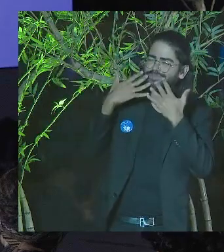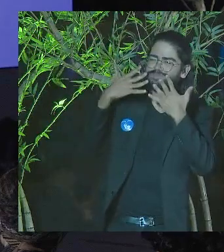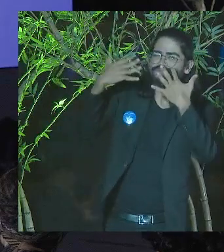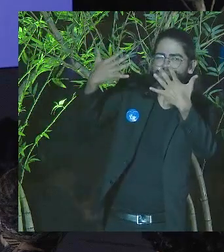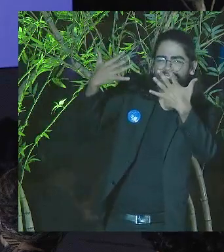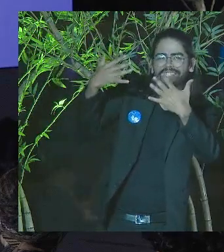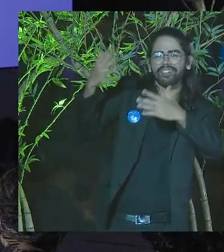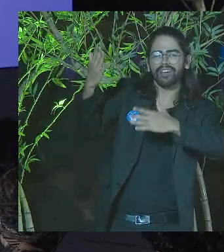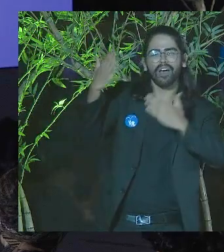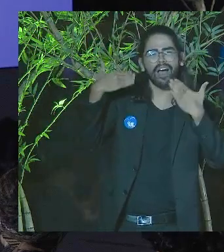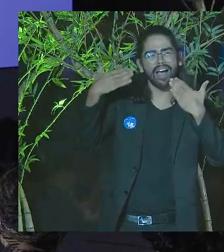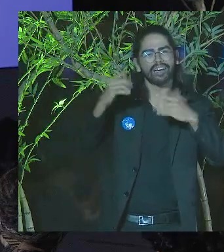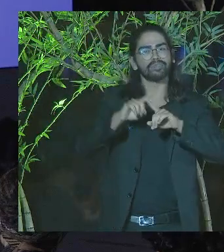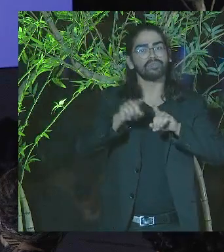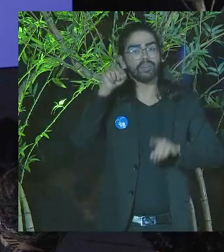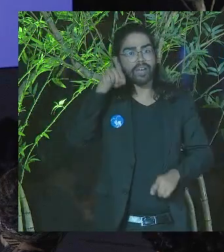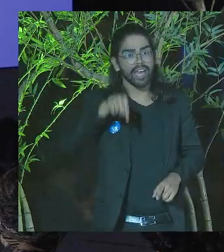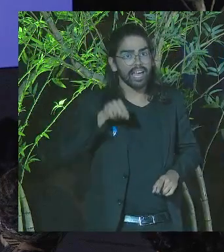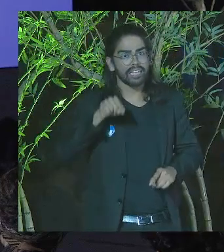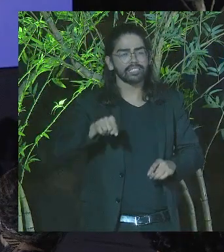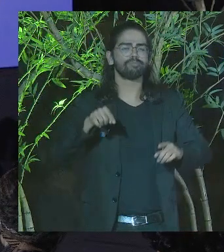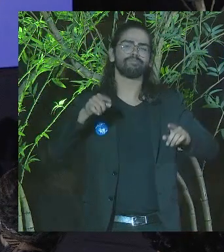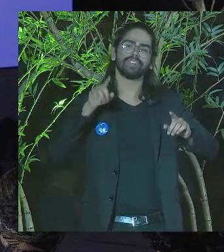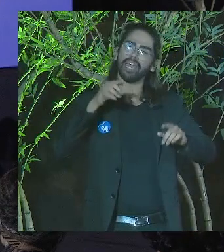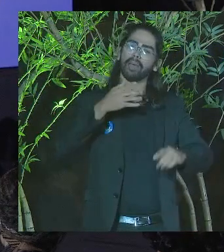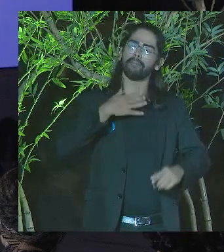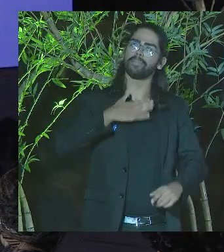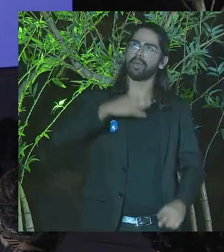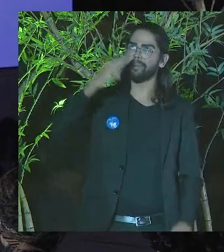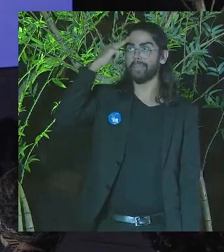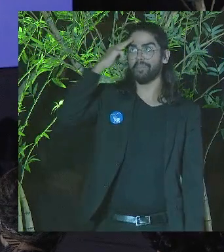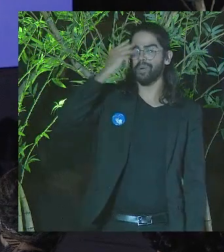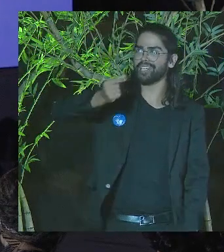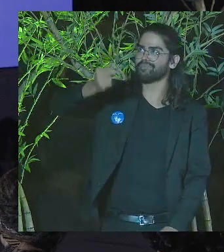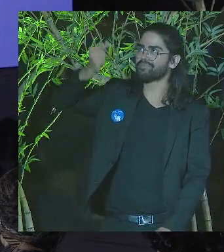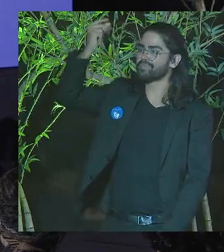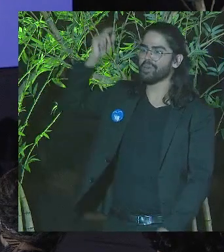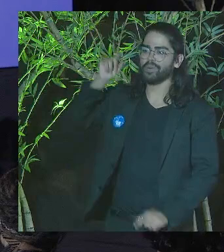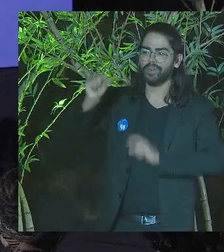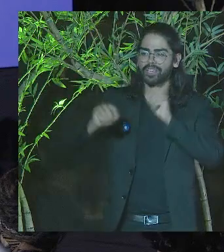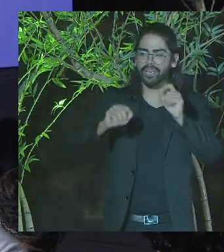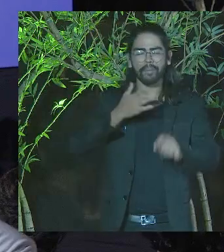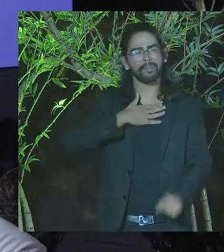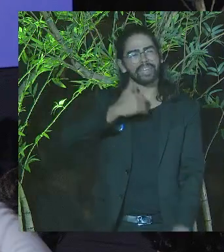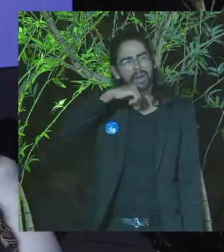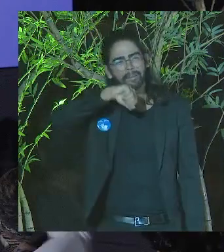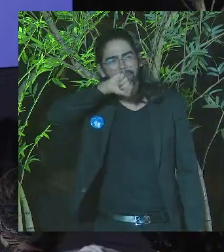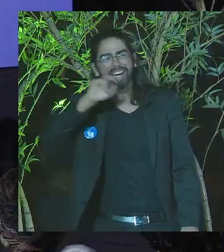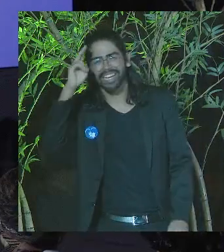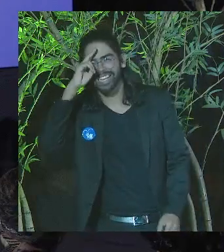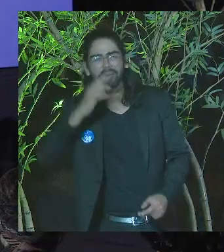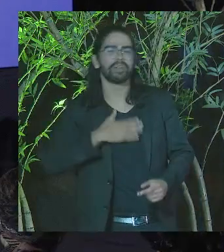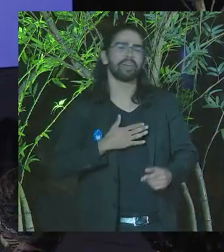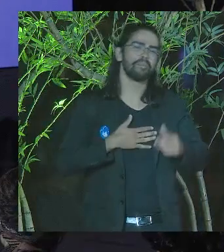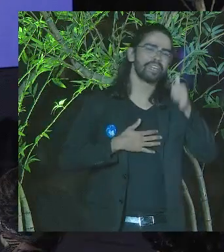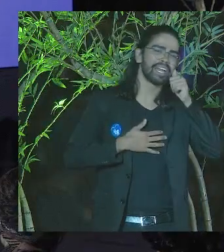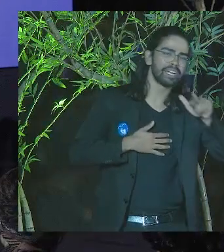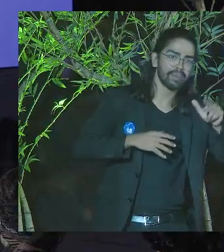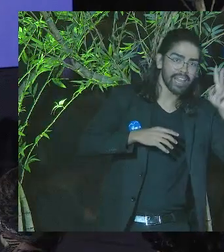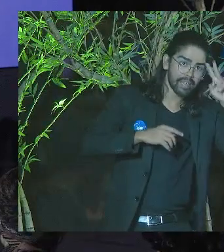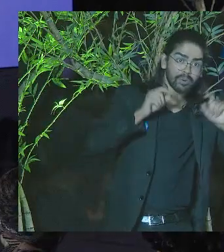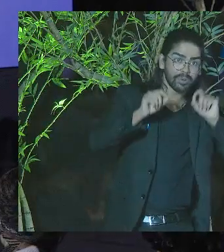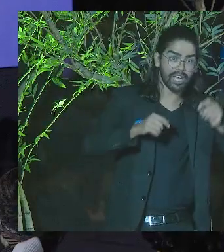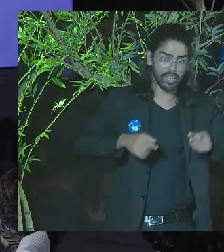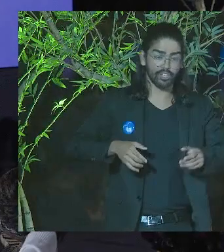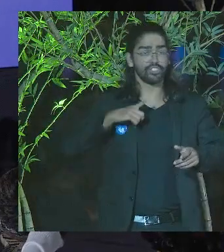E era essa cena que é a cena mais antiga que eu tenho na minha memória, que a minha mãe lembra, minha irmã lembra, que era eu lendo debaixo da